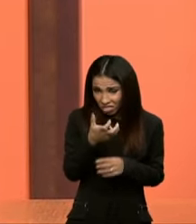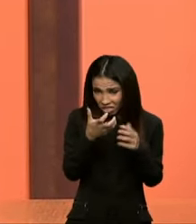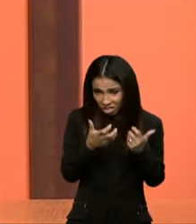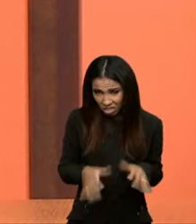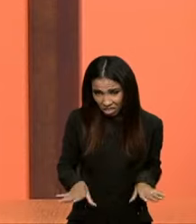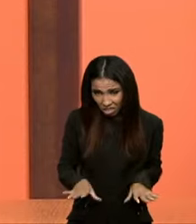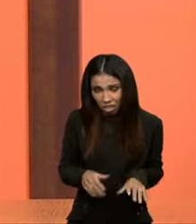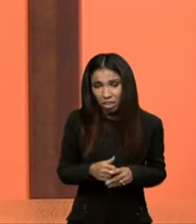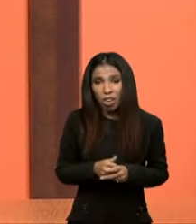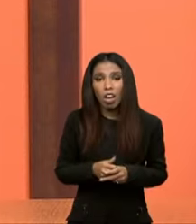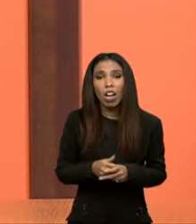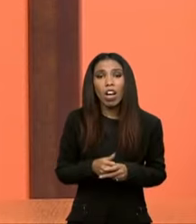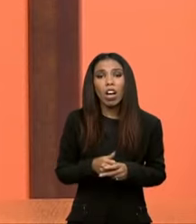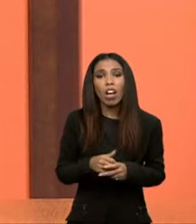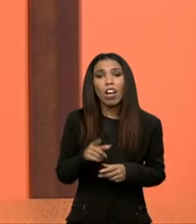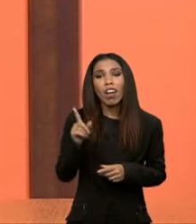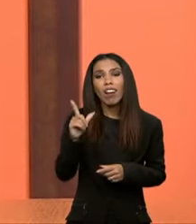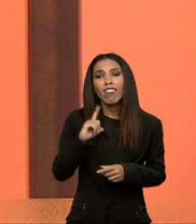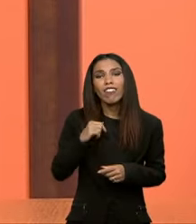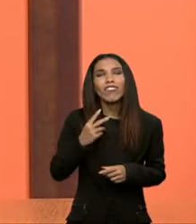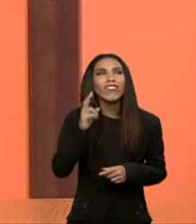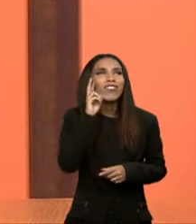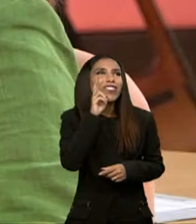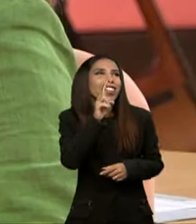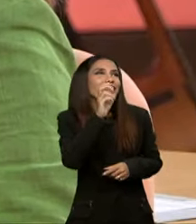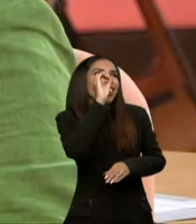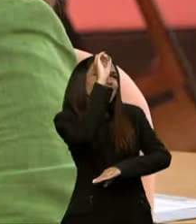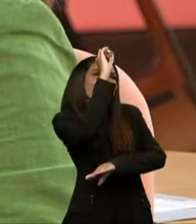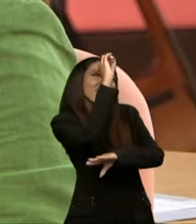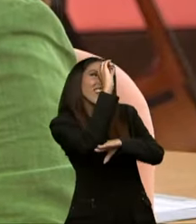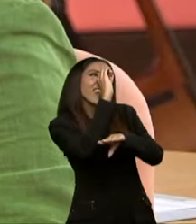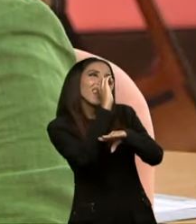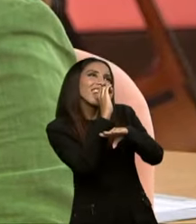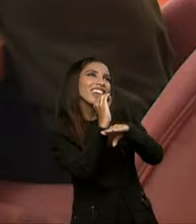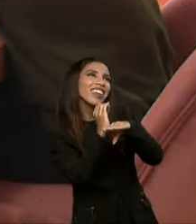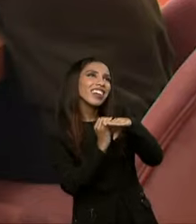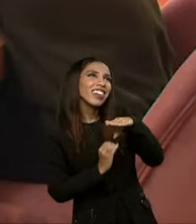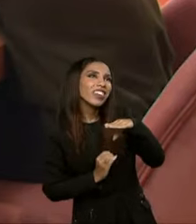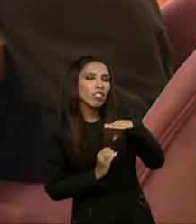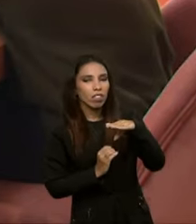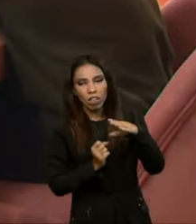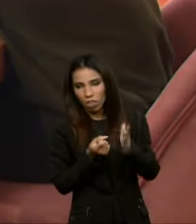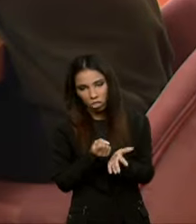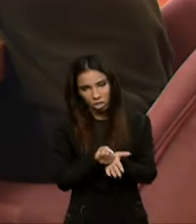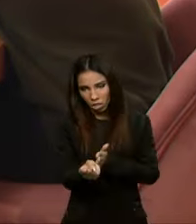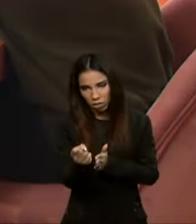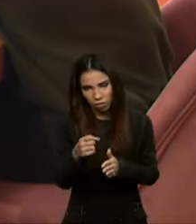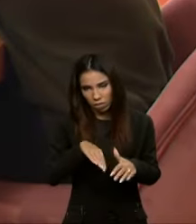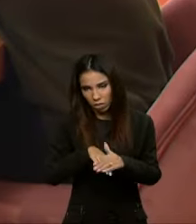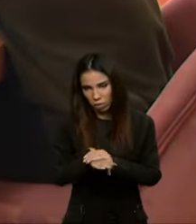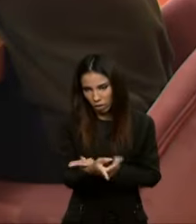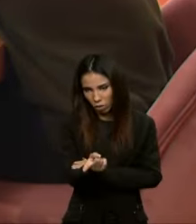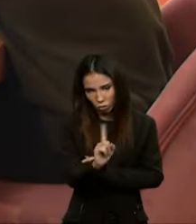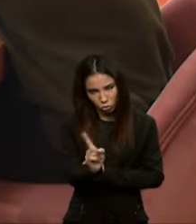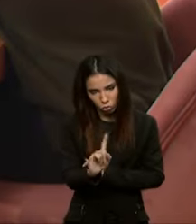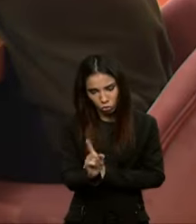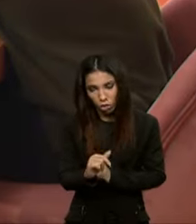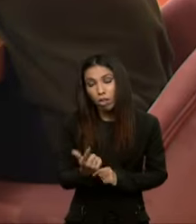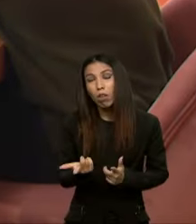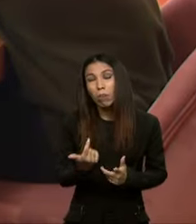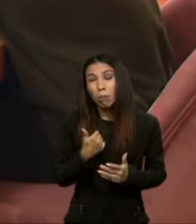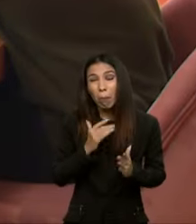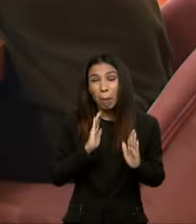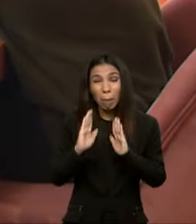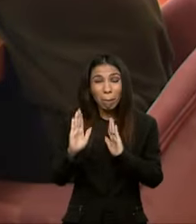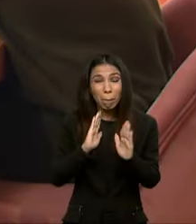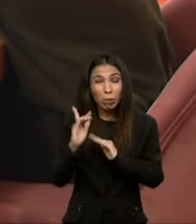estava acostumado a ir no Arpoador toda sexta-feira... Ver o pôr do sol, né? Aí já era. Mas assim, para mim, no primeiro momento, foi difícil. Mas eu peguei a pandemia